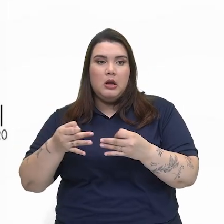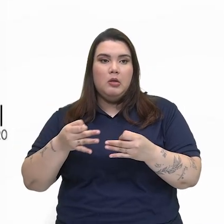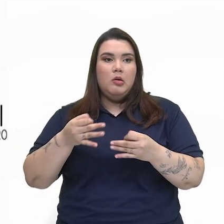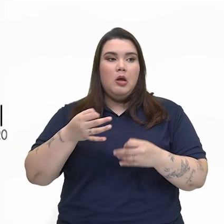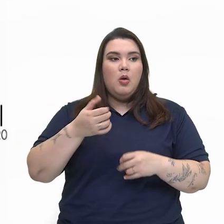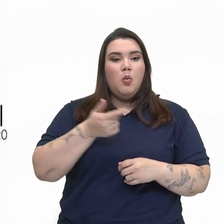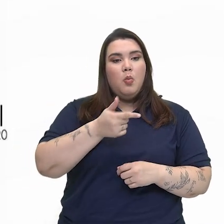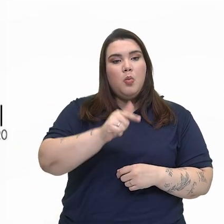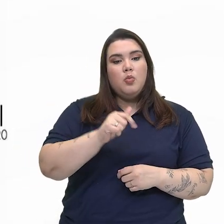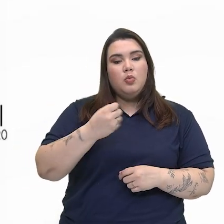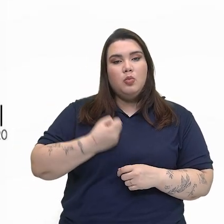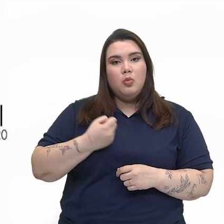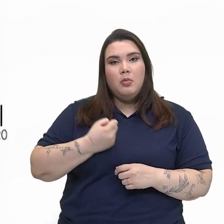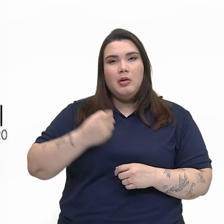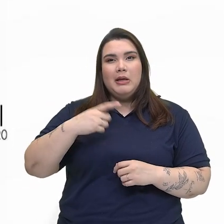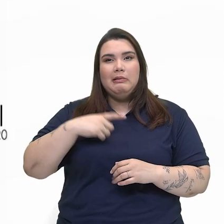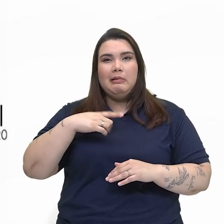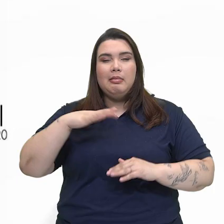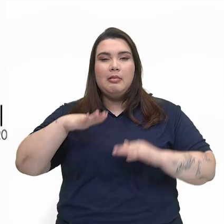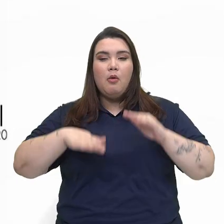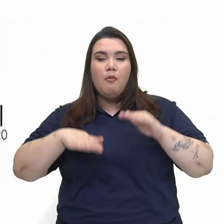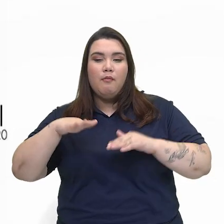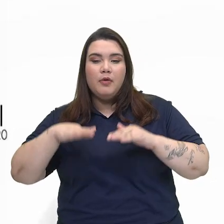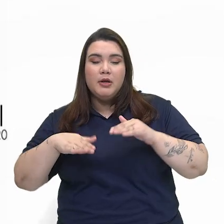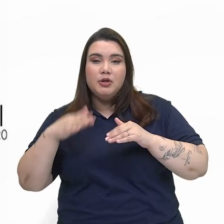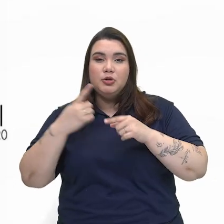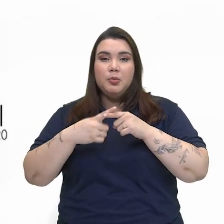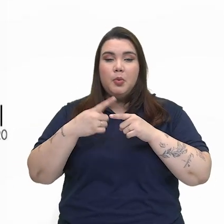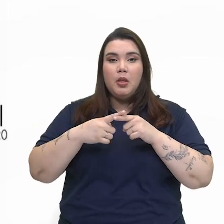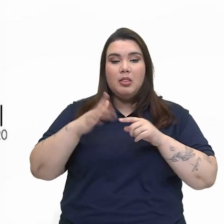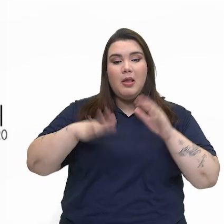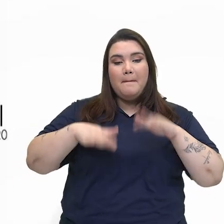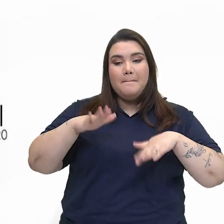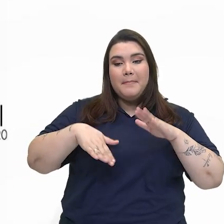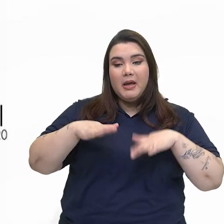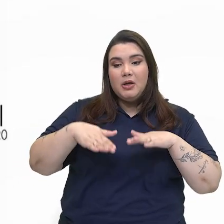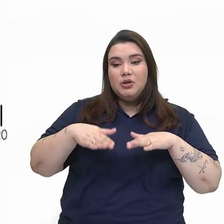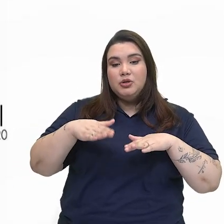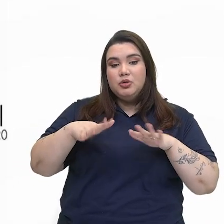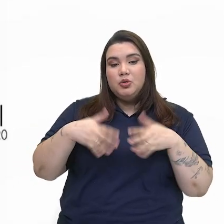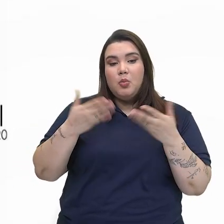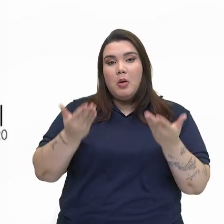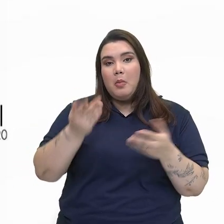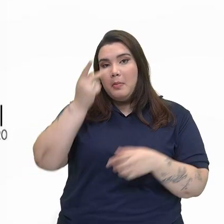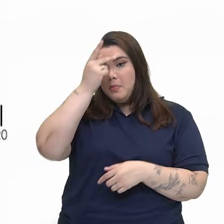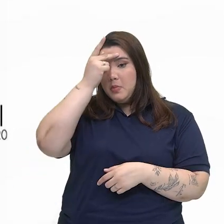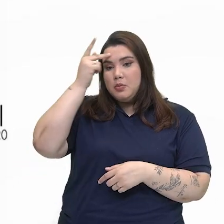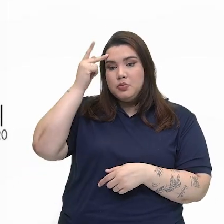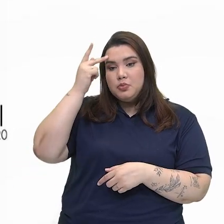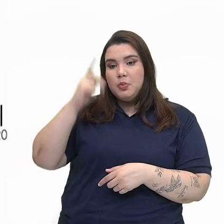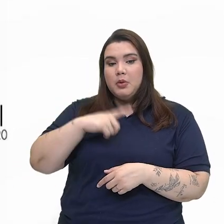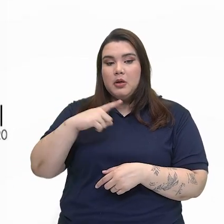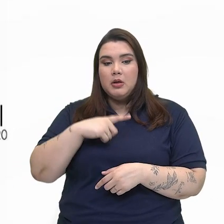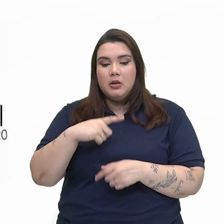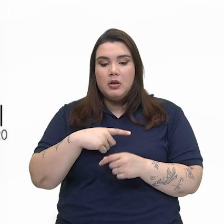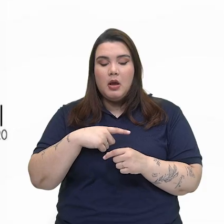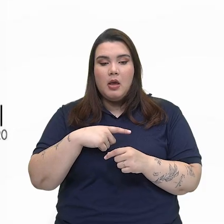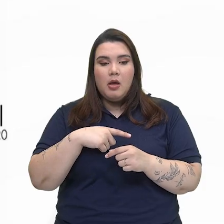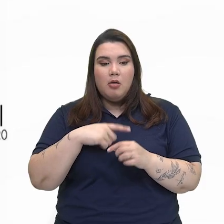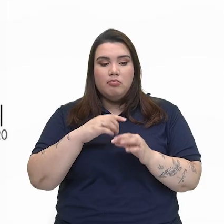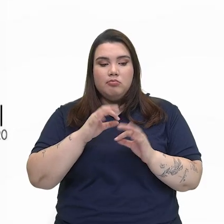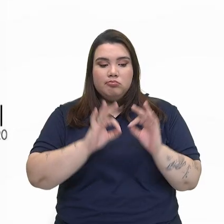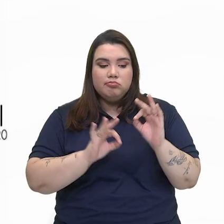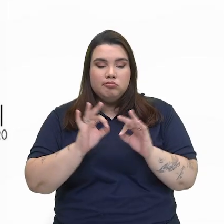duvidoso, porque depende de quem está fazendo a medida. Às vezes, o instrumento de medida não dá certeza de quanto